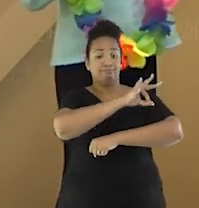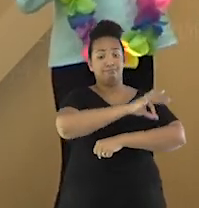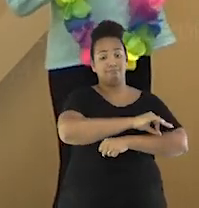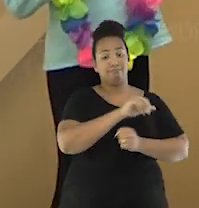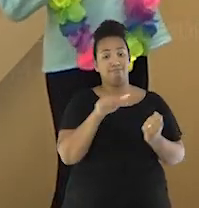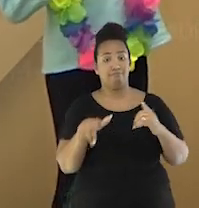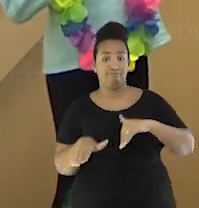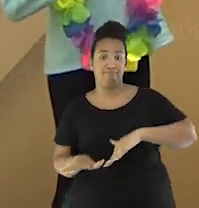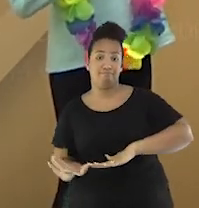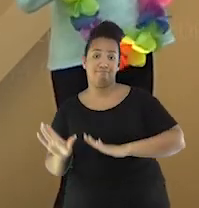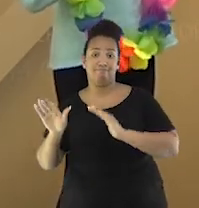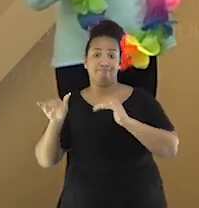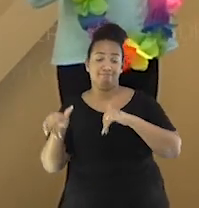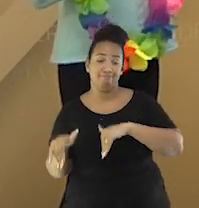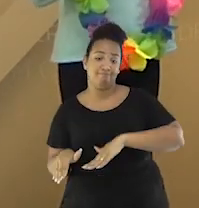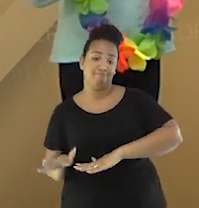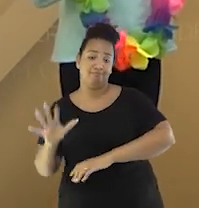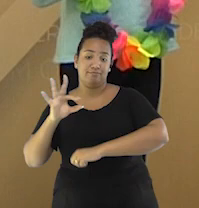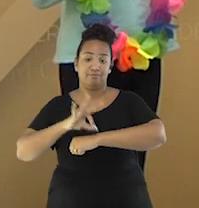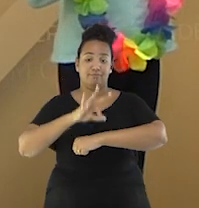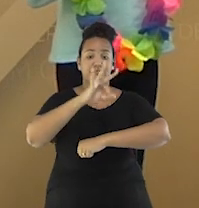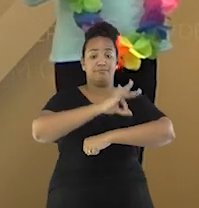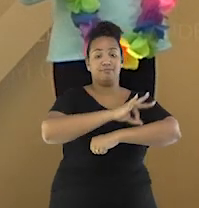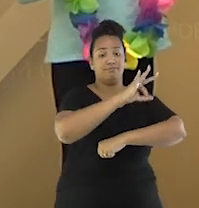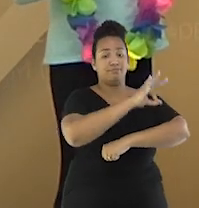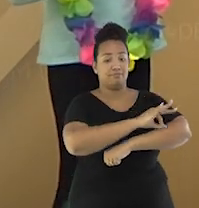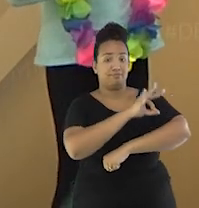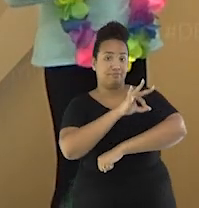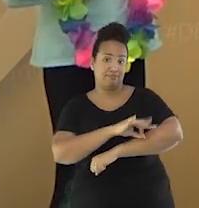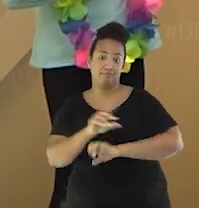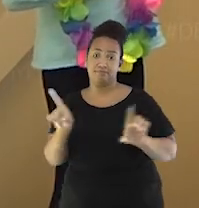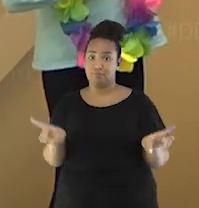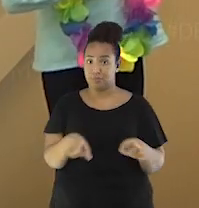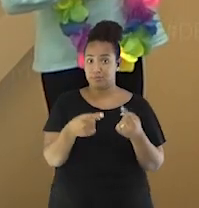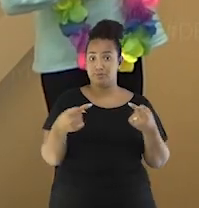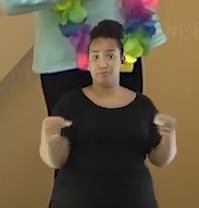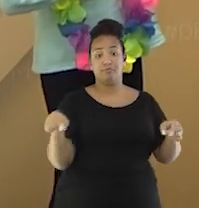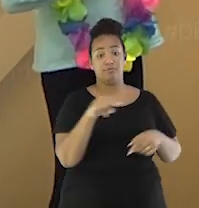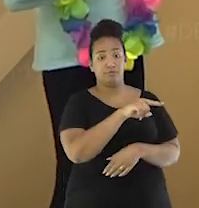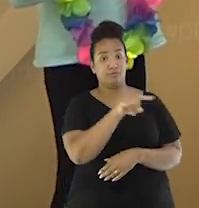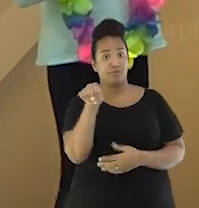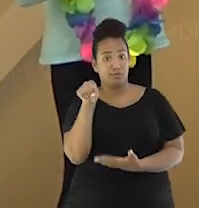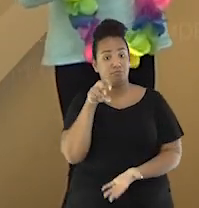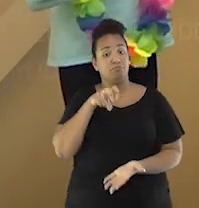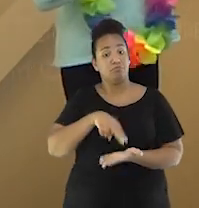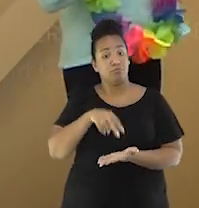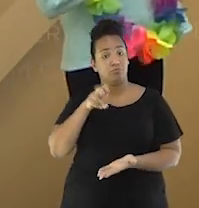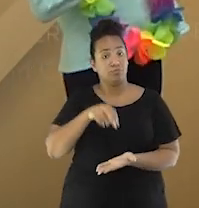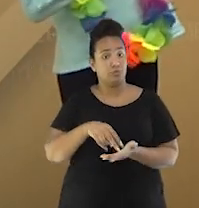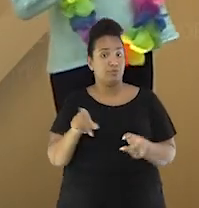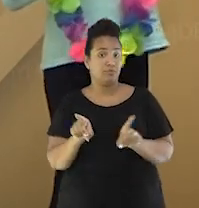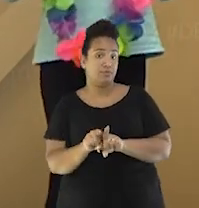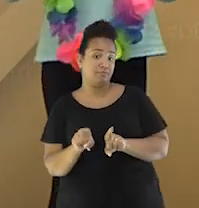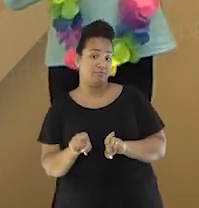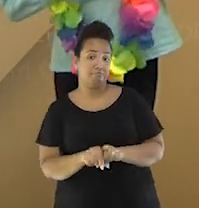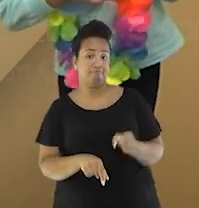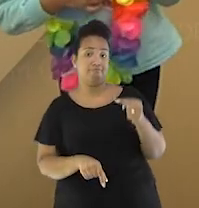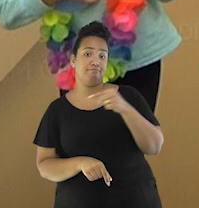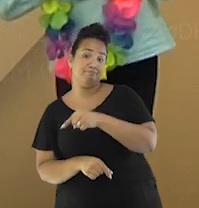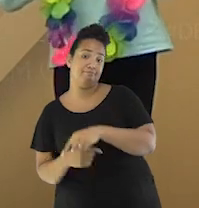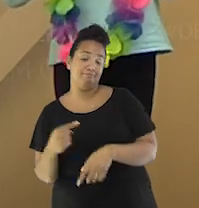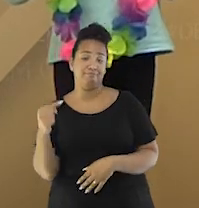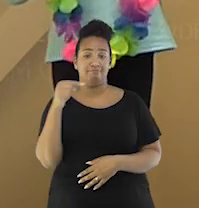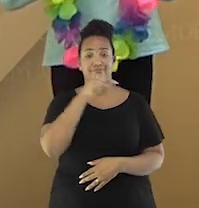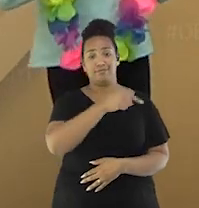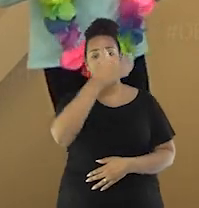pula sem parar, quando a música tocar você também vai pular. De um lado pro outro, pra